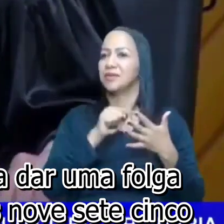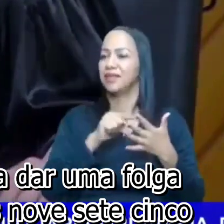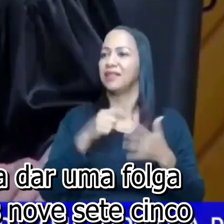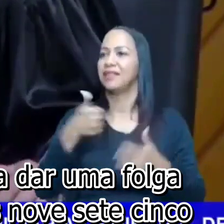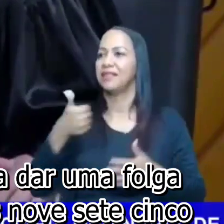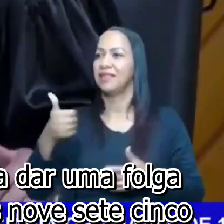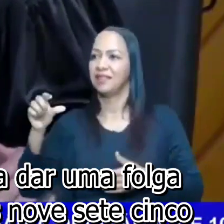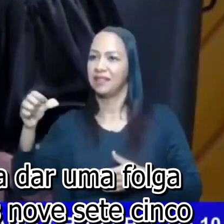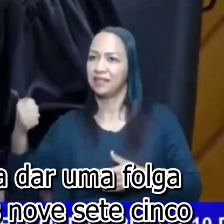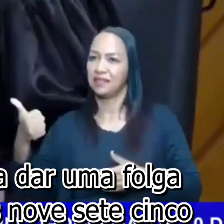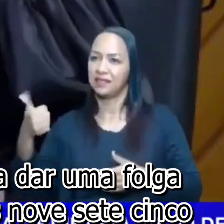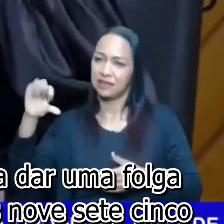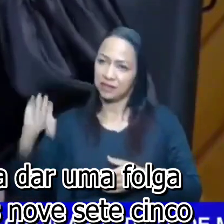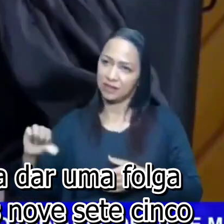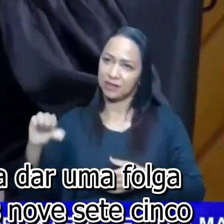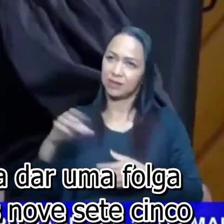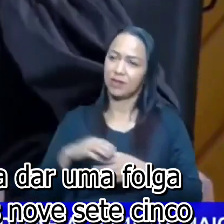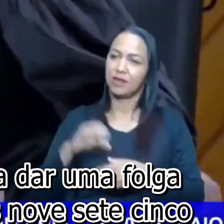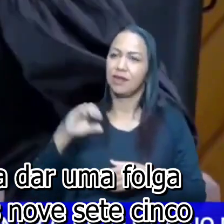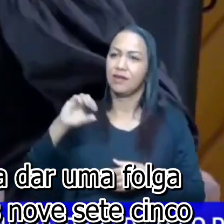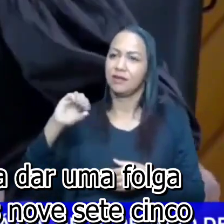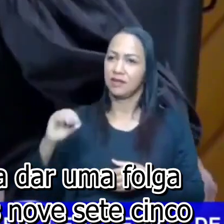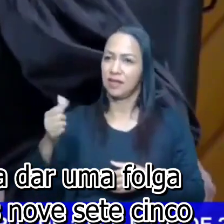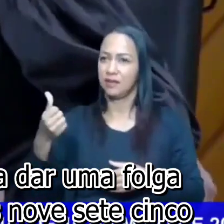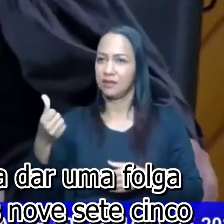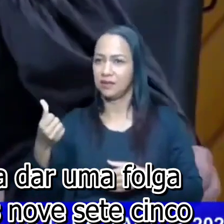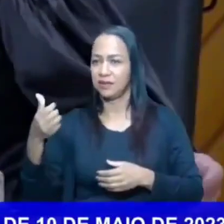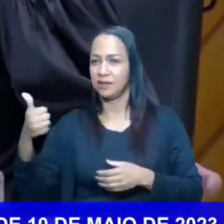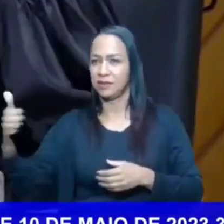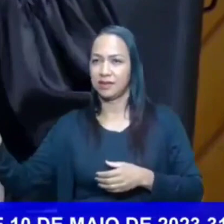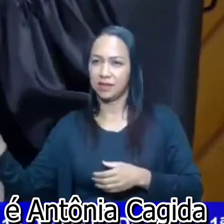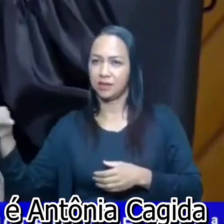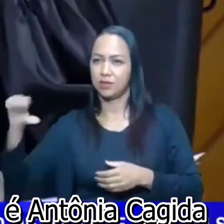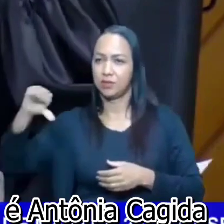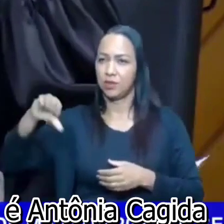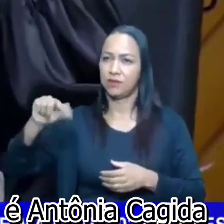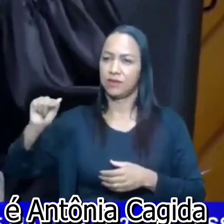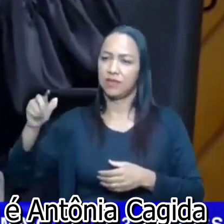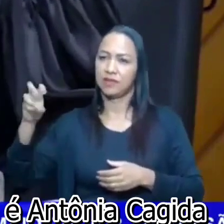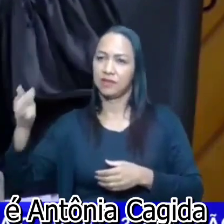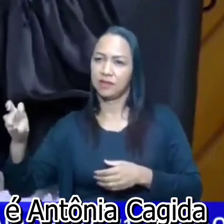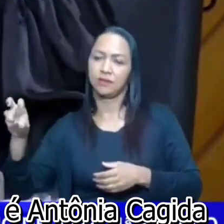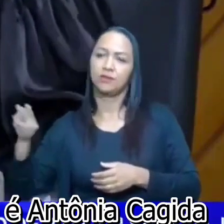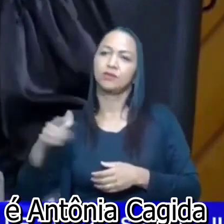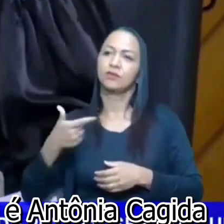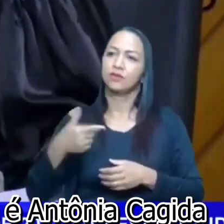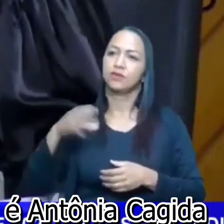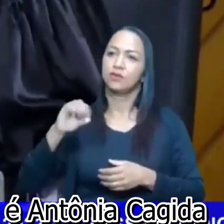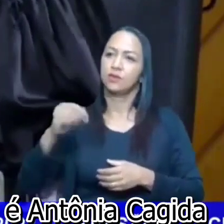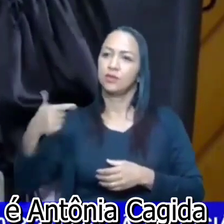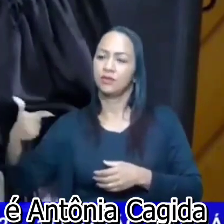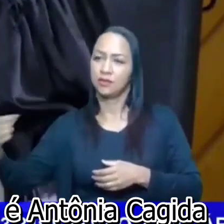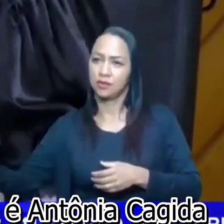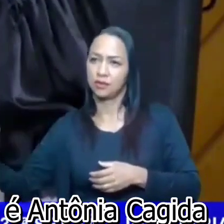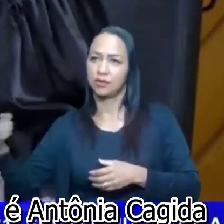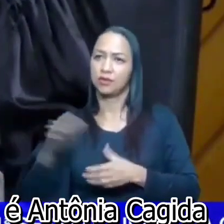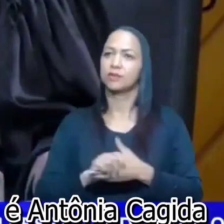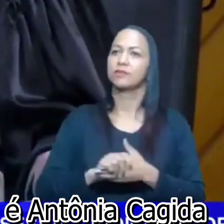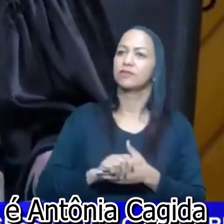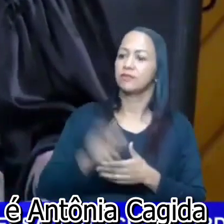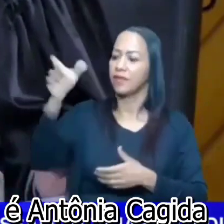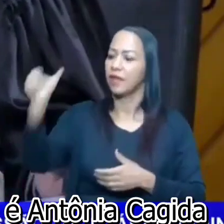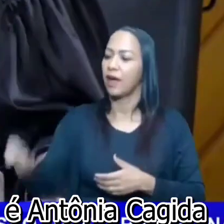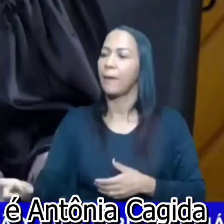demais. É a prestação de contas 0600-975 de 2022, origem Macapá. Interessada é